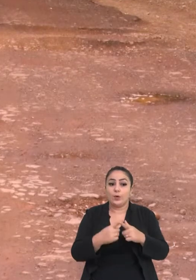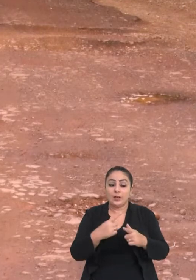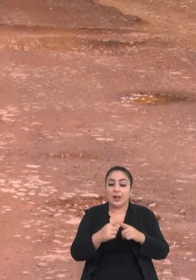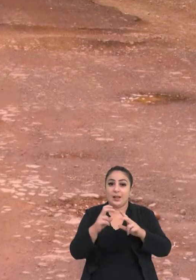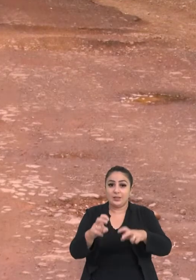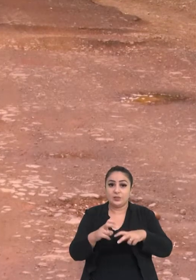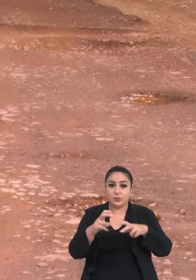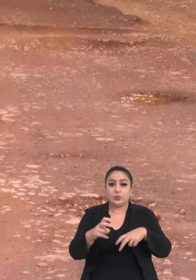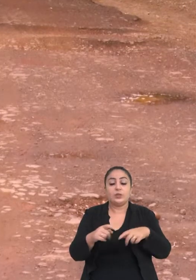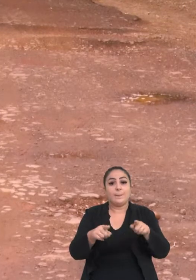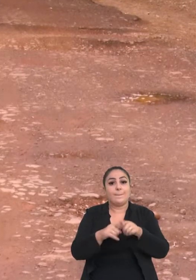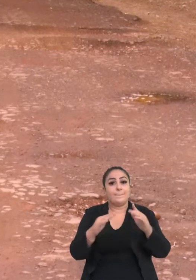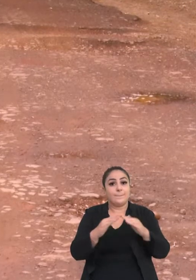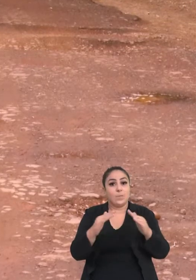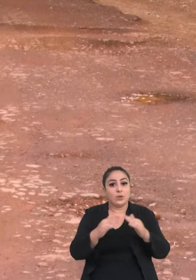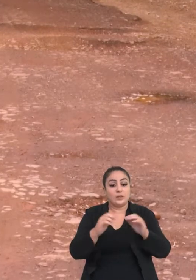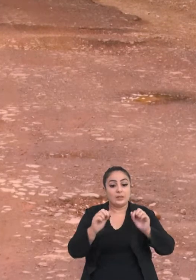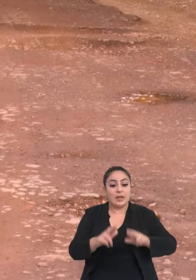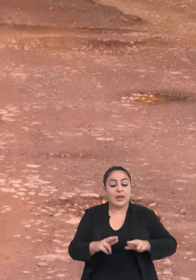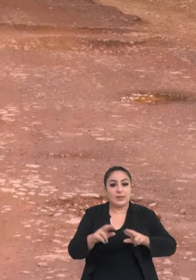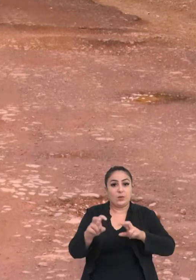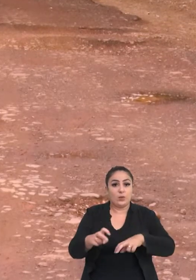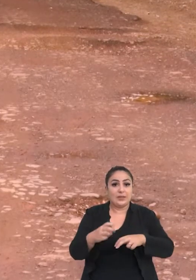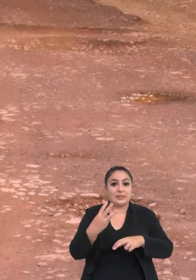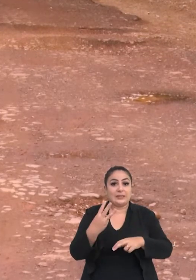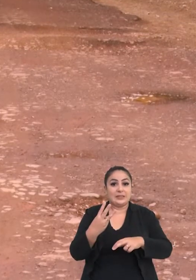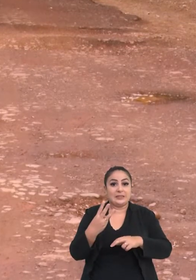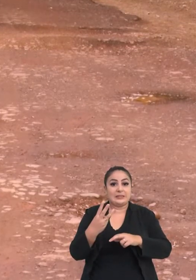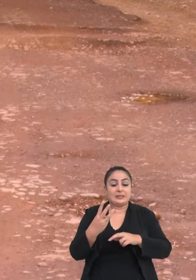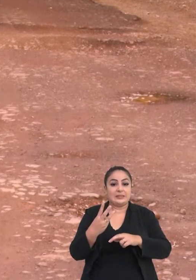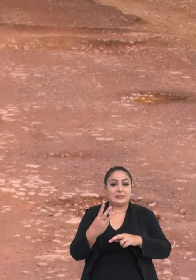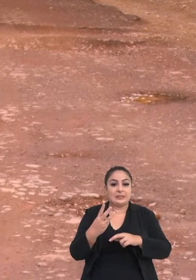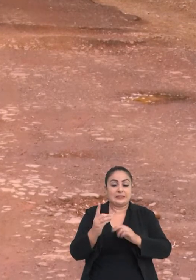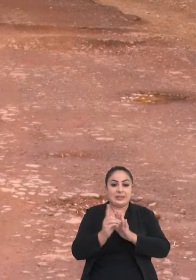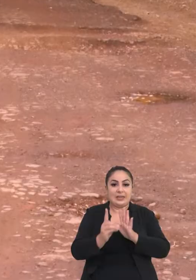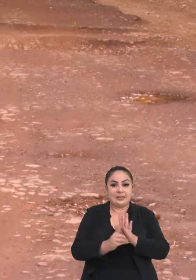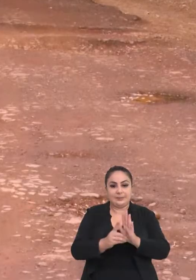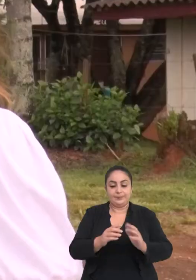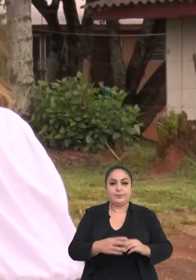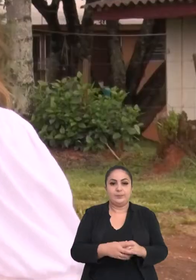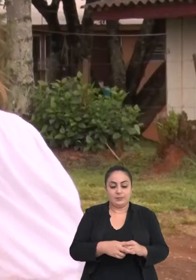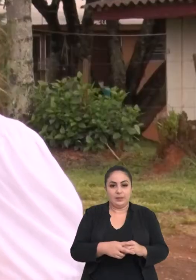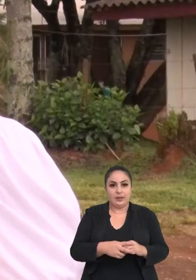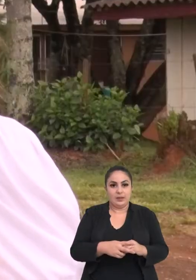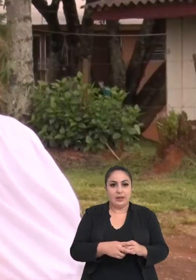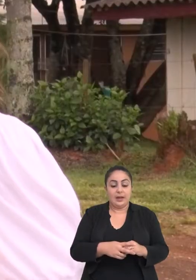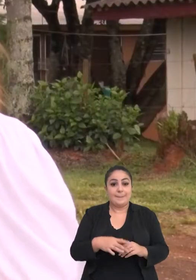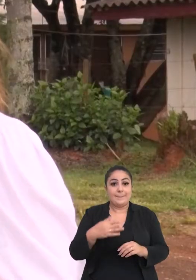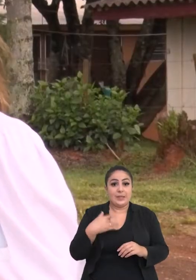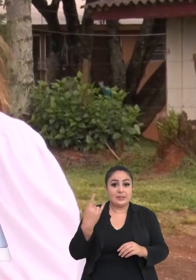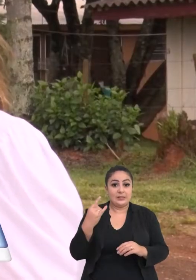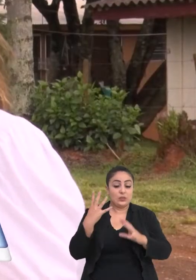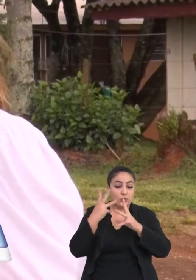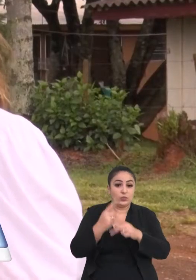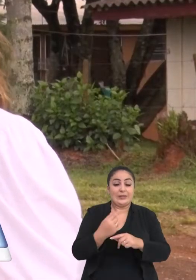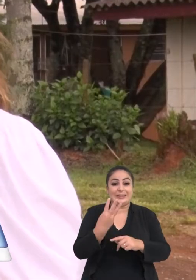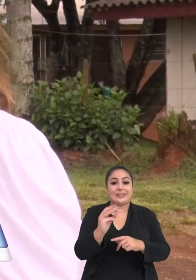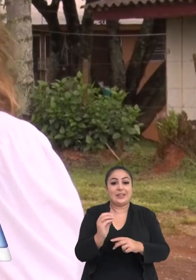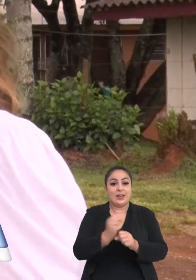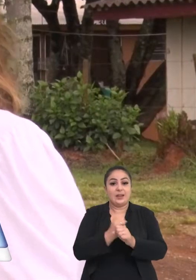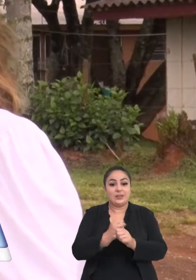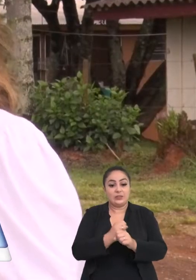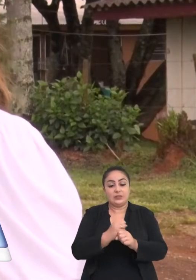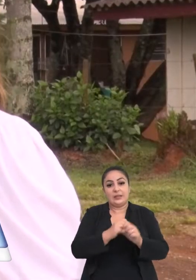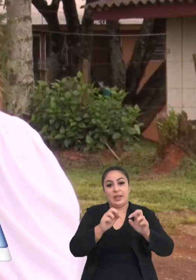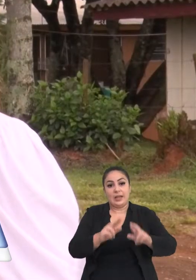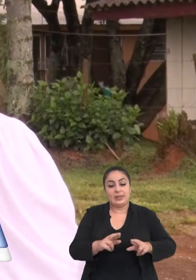assunto, já que é agricultora e mora na zona rural há 3 décadas. Minha história dos últimos 30 anos é